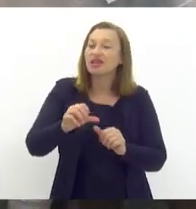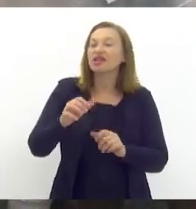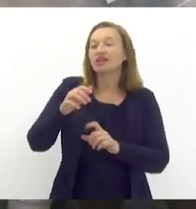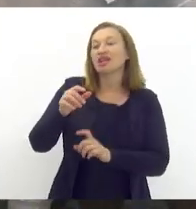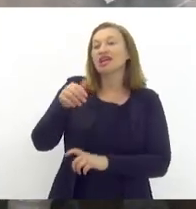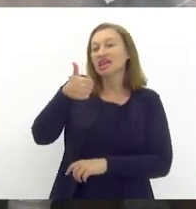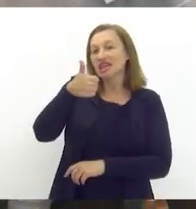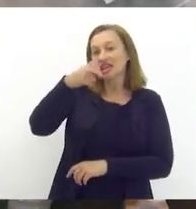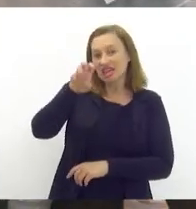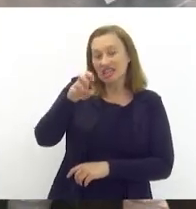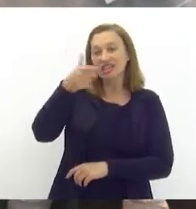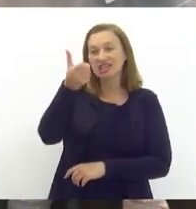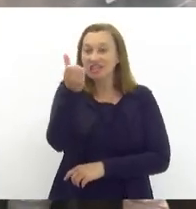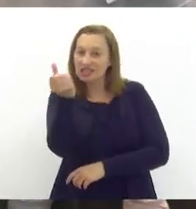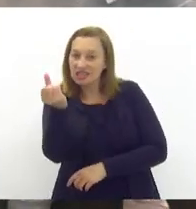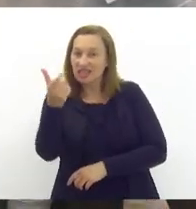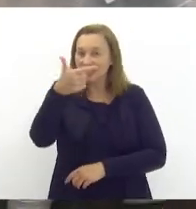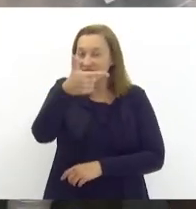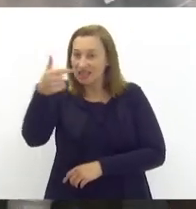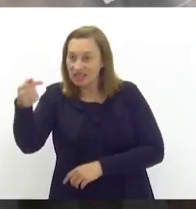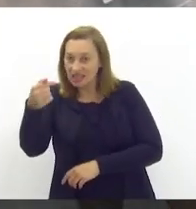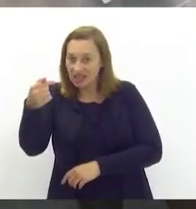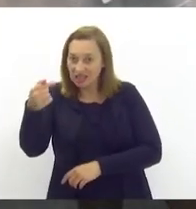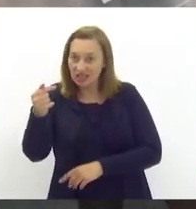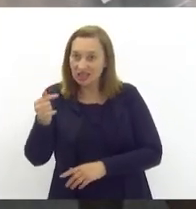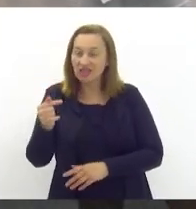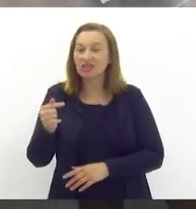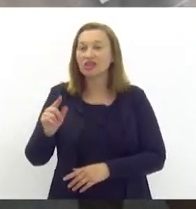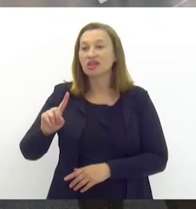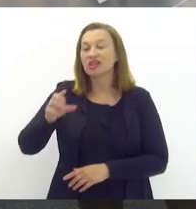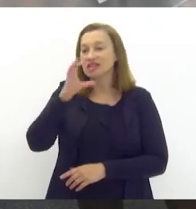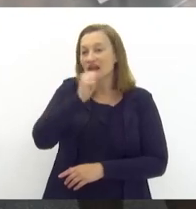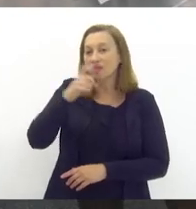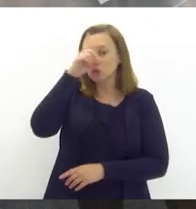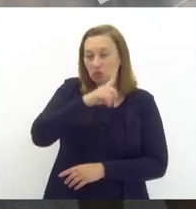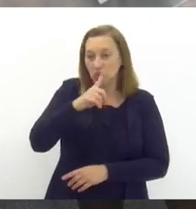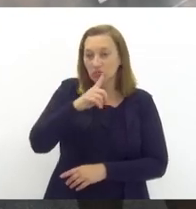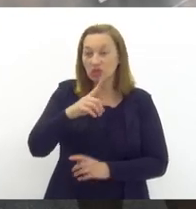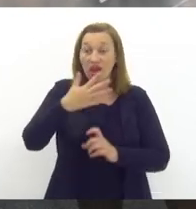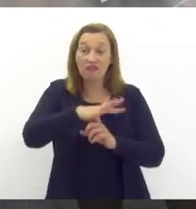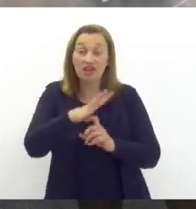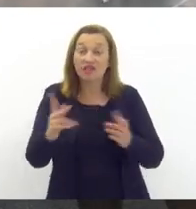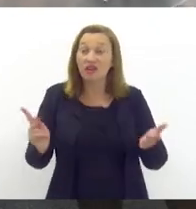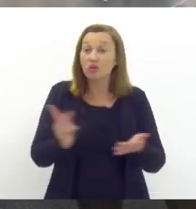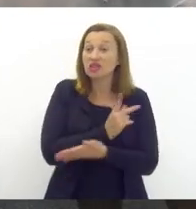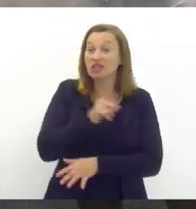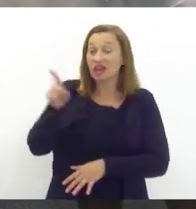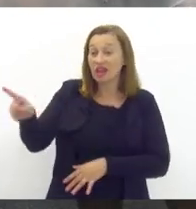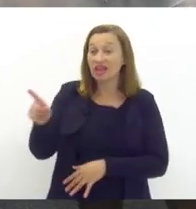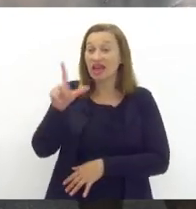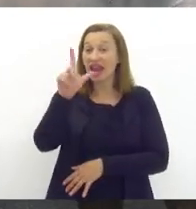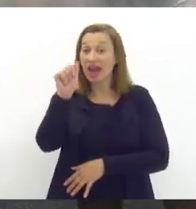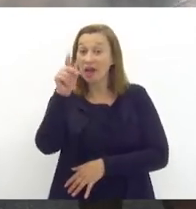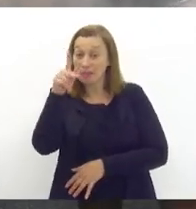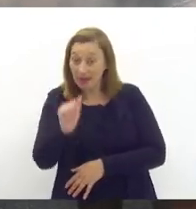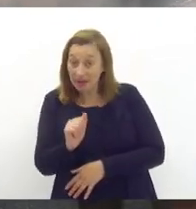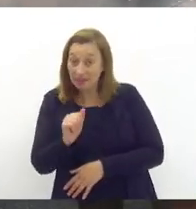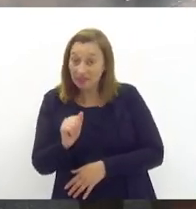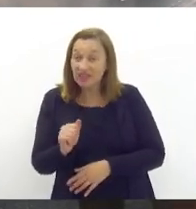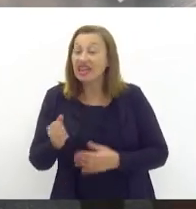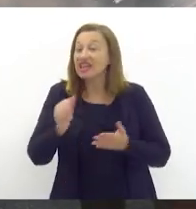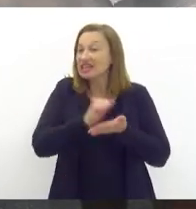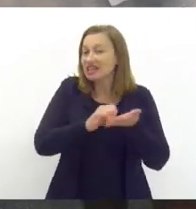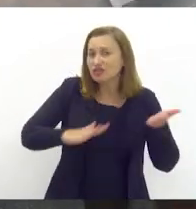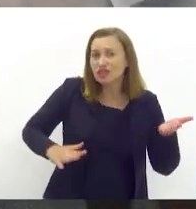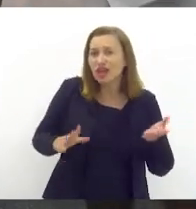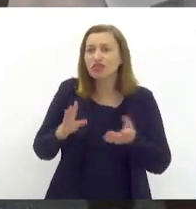15, 16 e 17, nesse próximo final de semana. A feira vai acontecer ali nos Arcos da Lapa, e as